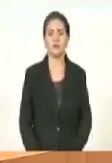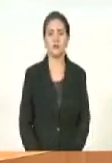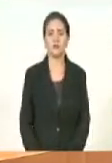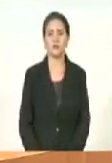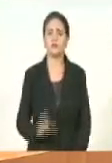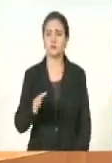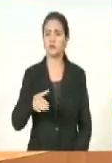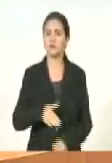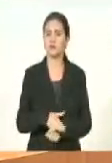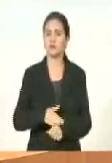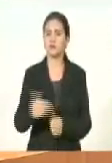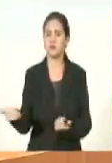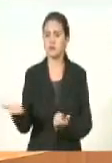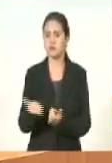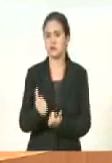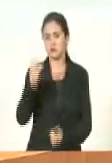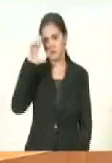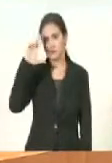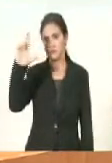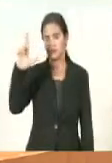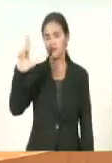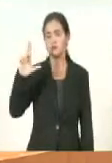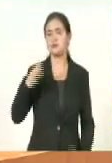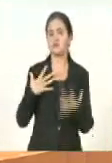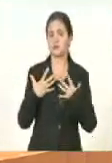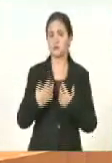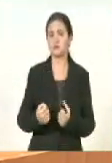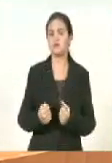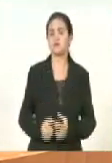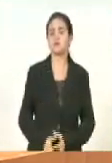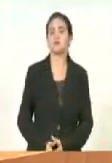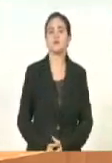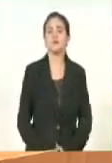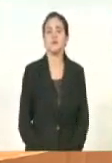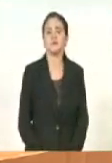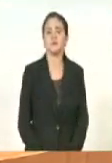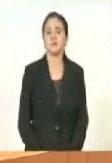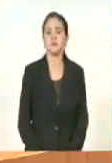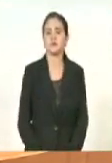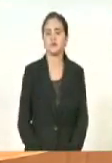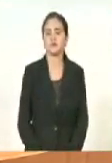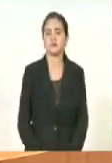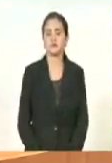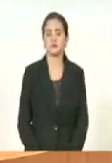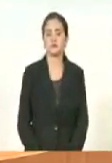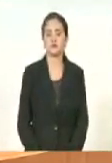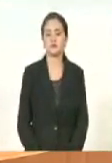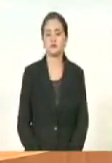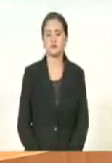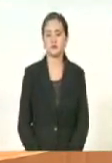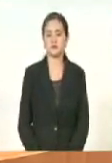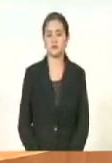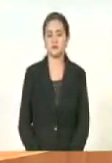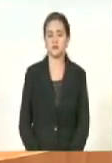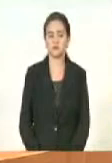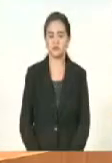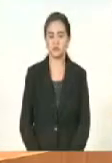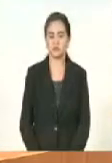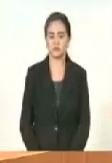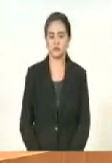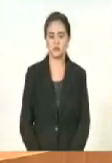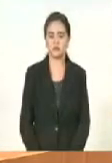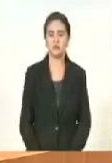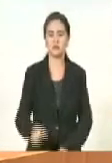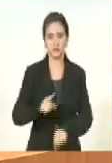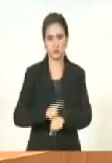nosso vice-líder, Vinícius Louro, e ele nos permitiu a tal proposição. Tudo bem, senhor presidente. Nós concedemos o tempo da liderança